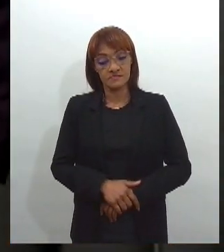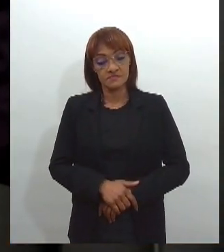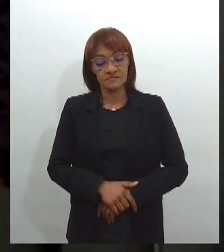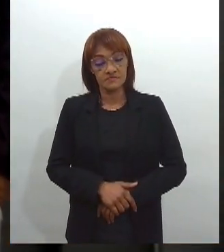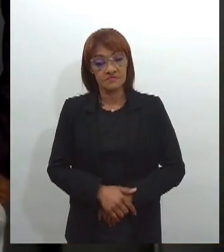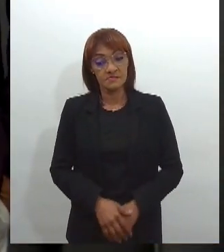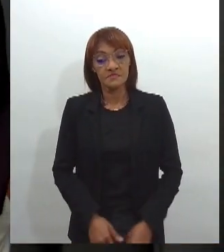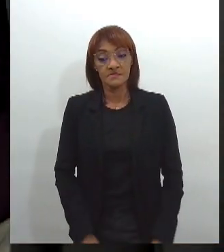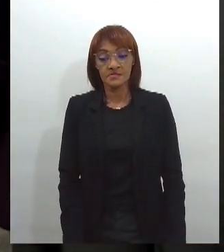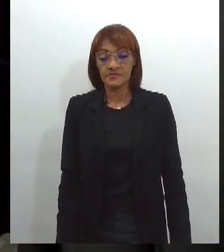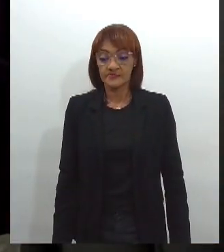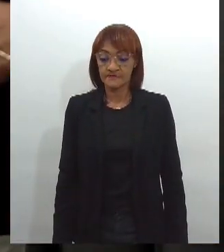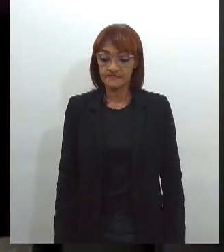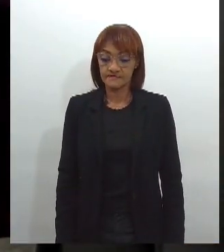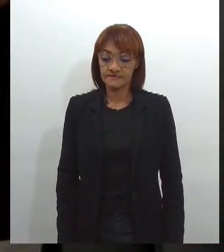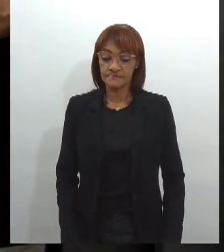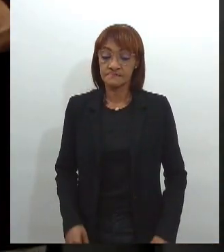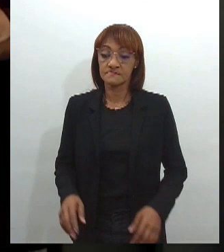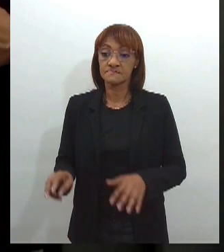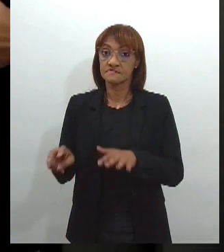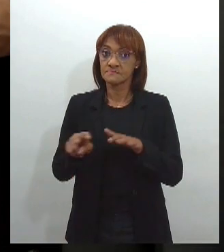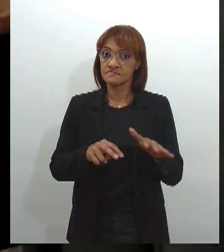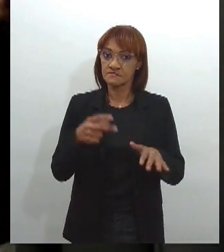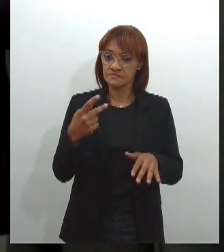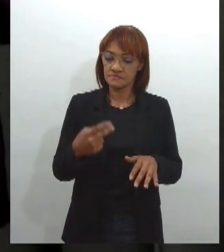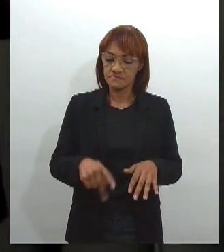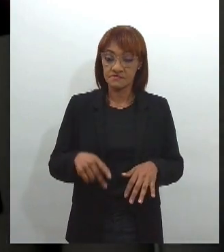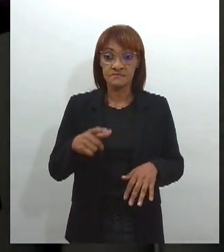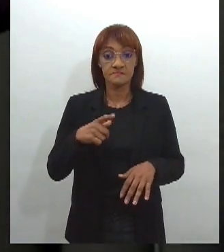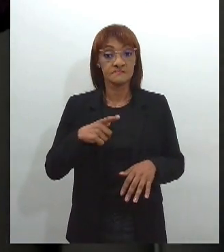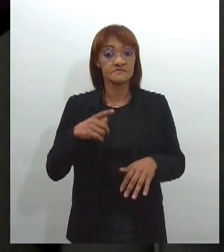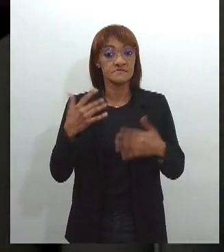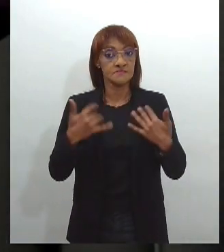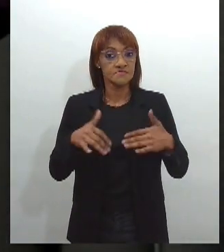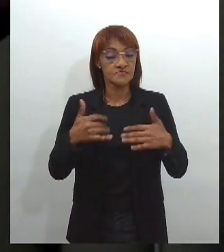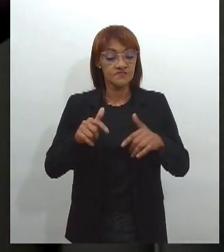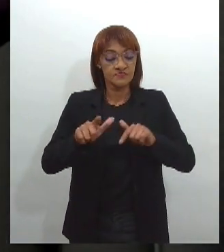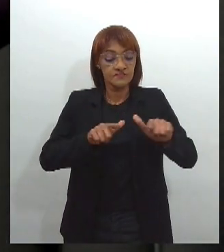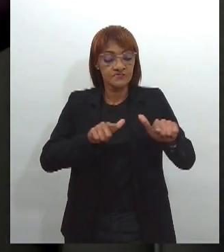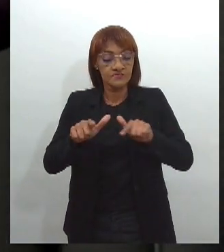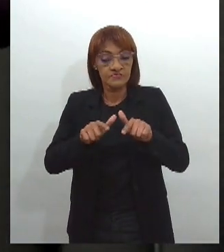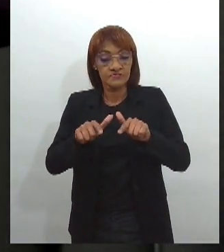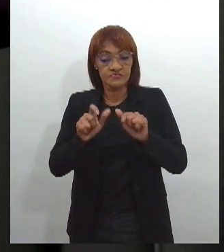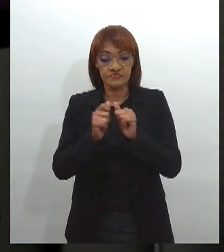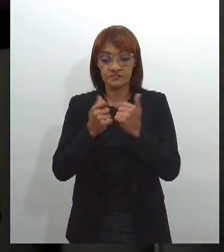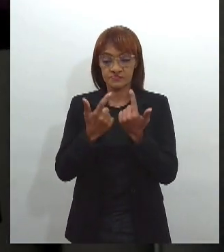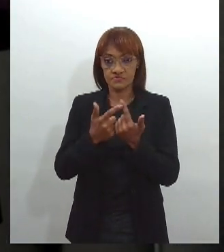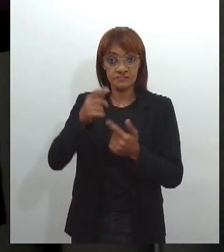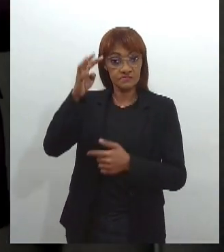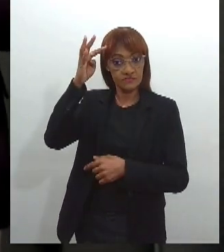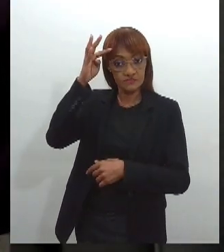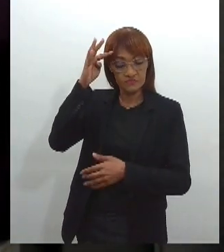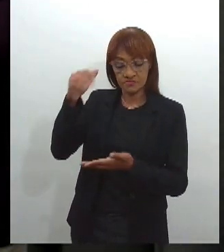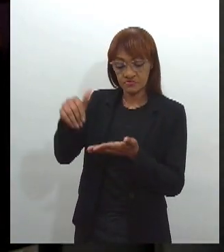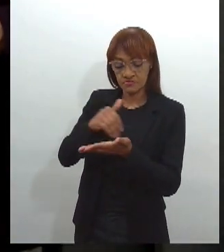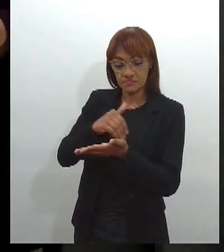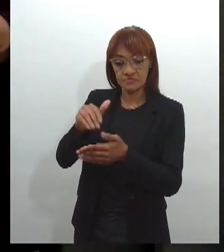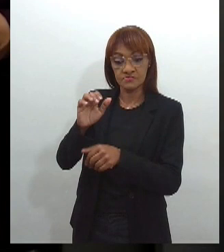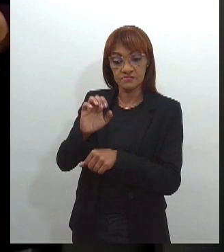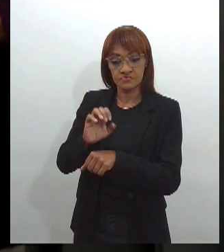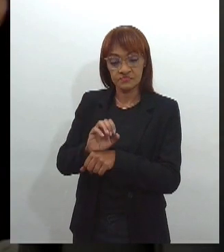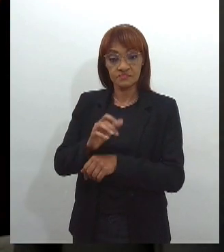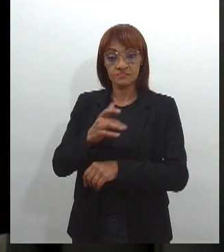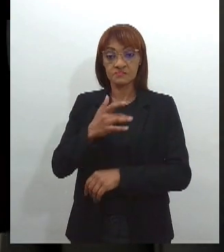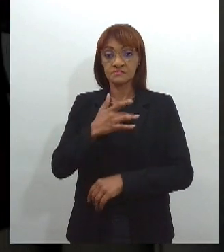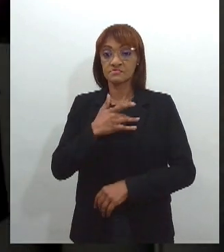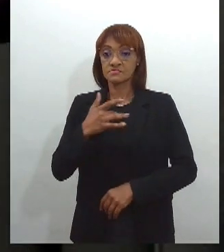E esta semana também será bastante movimentada na Assembleia Legislativa. Na quarta-feira, o secretário estadual da Saúde, Walter